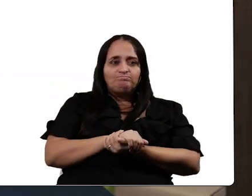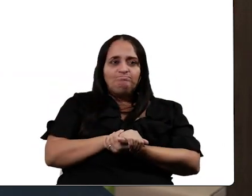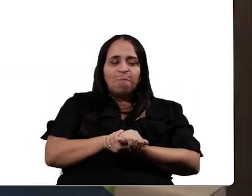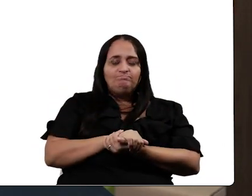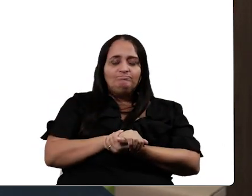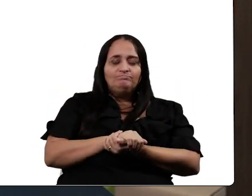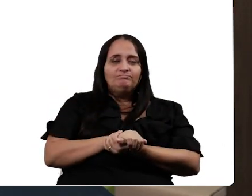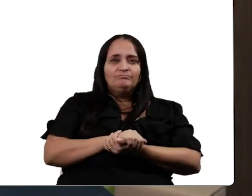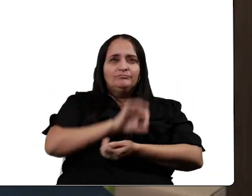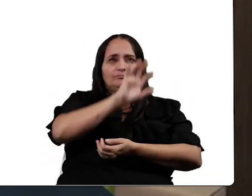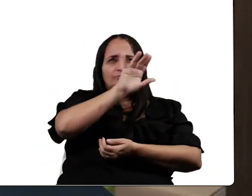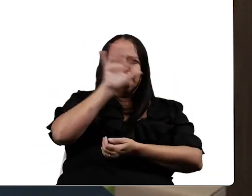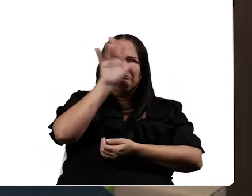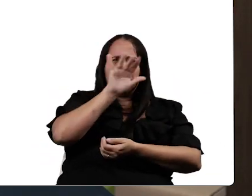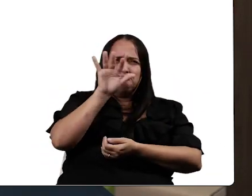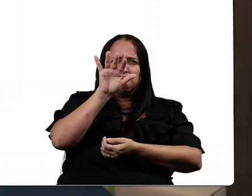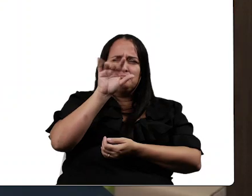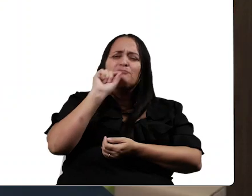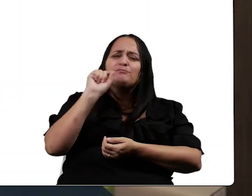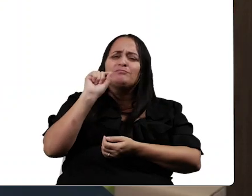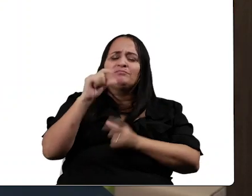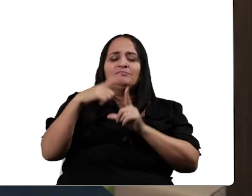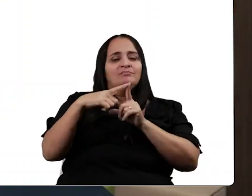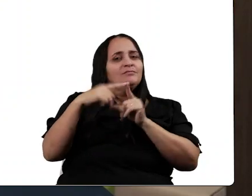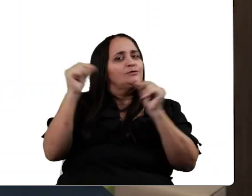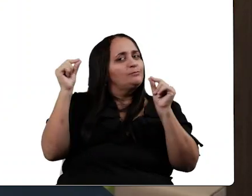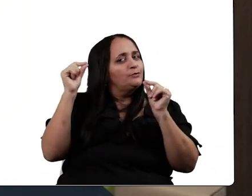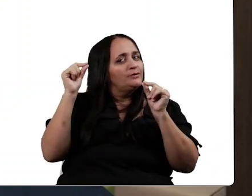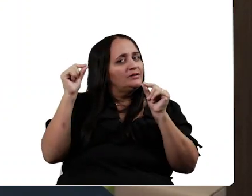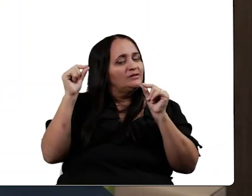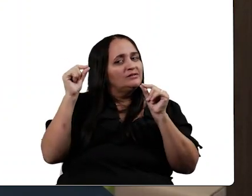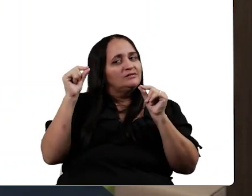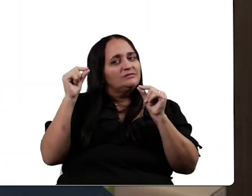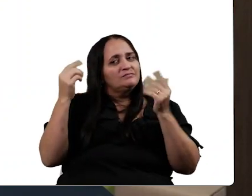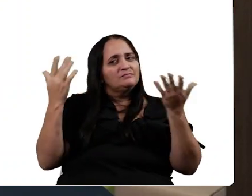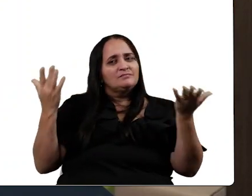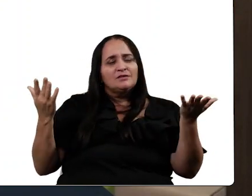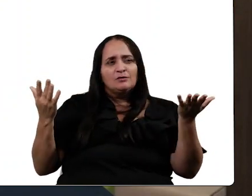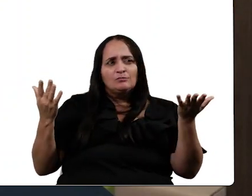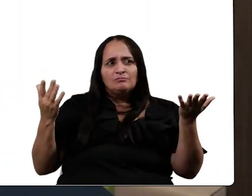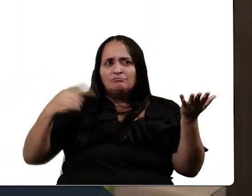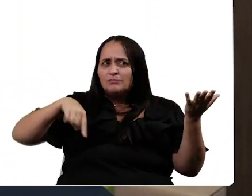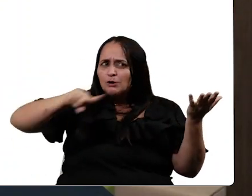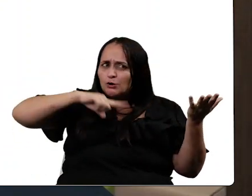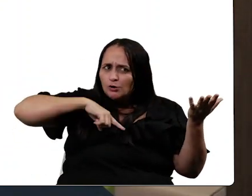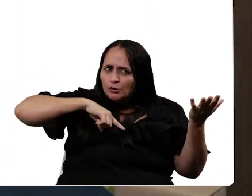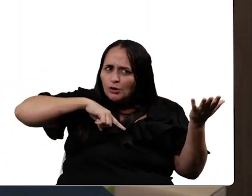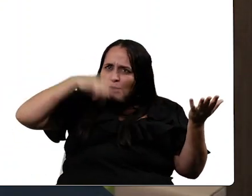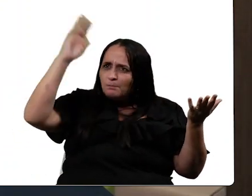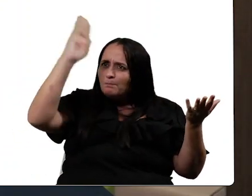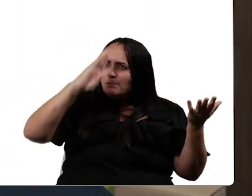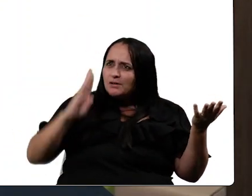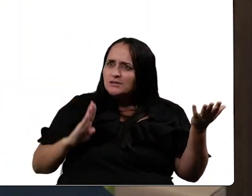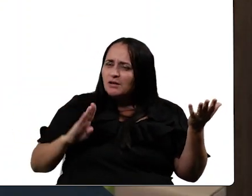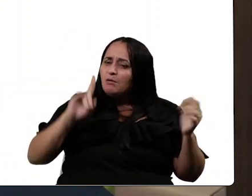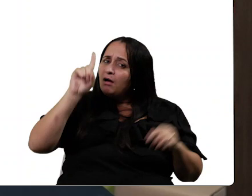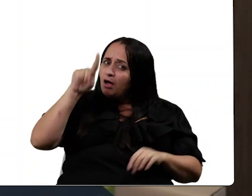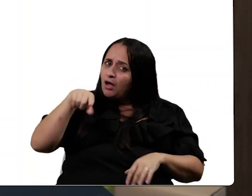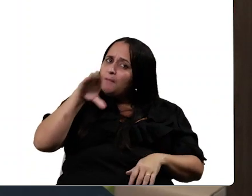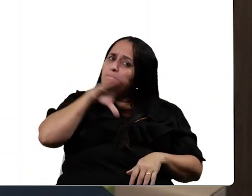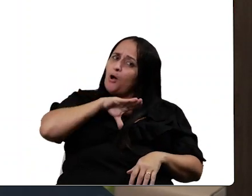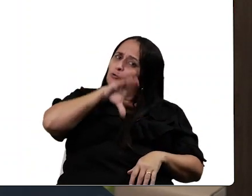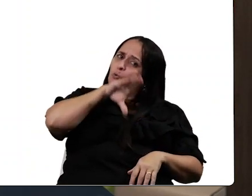Está escrita em japonês. Então observe, a língua daqui não é japonês, é português. Então se